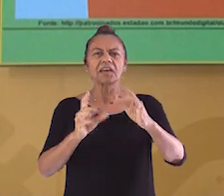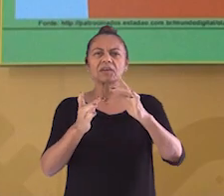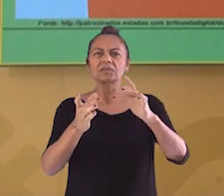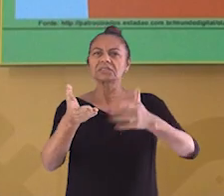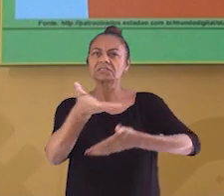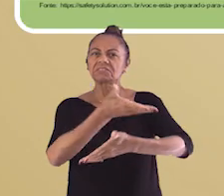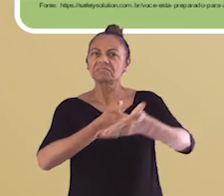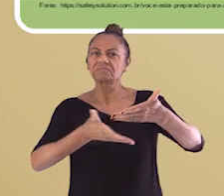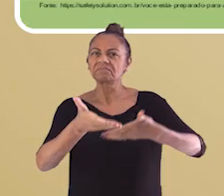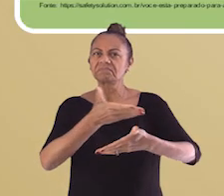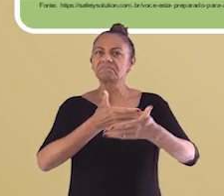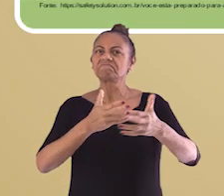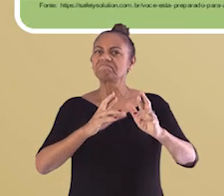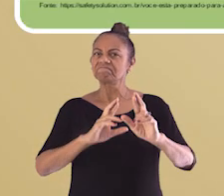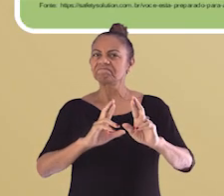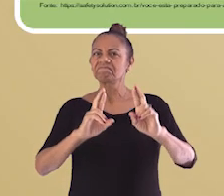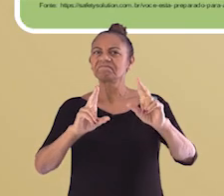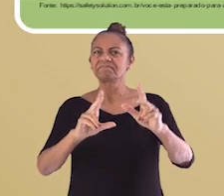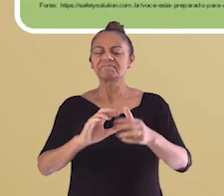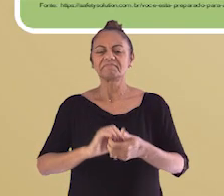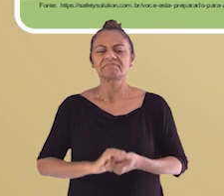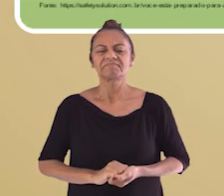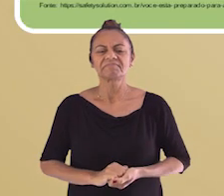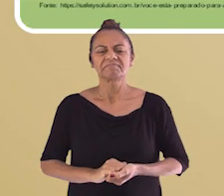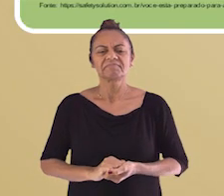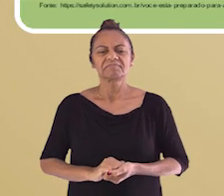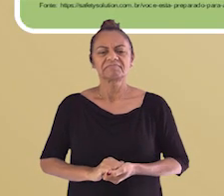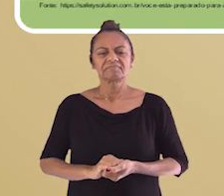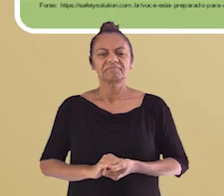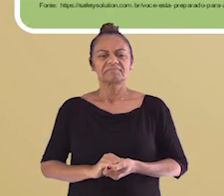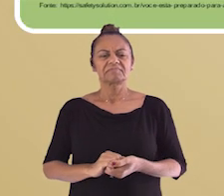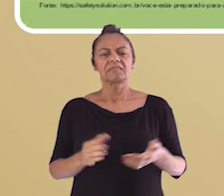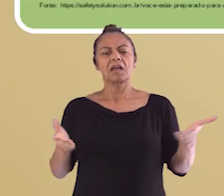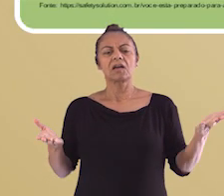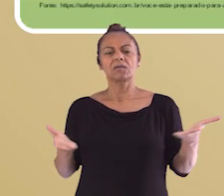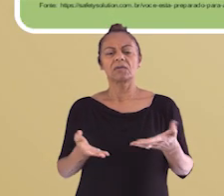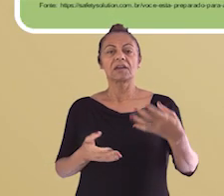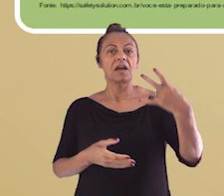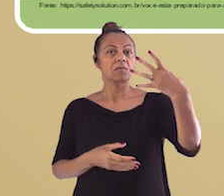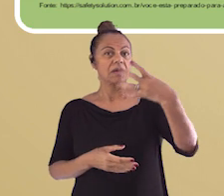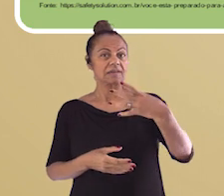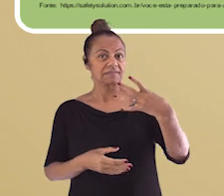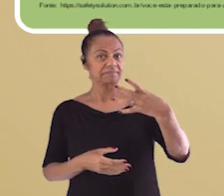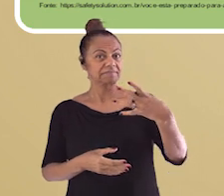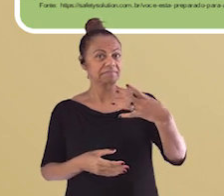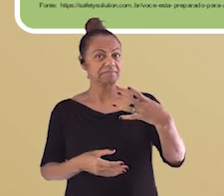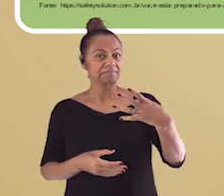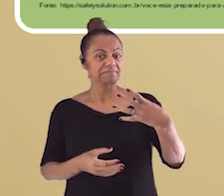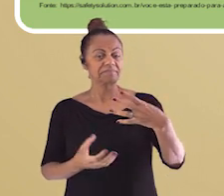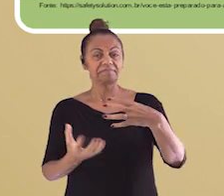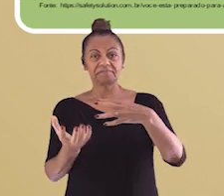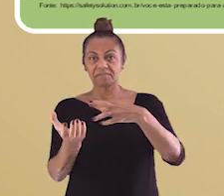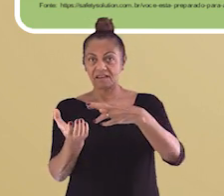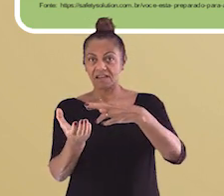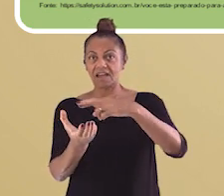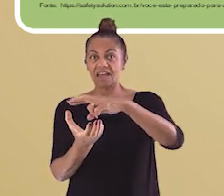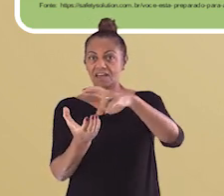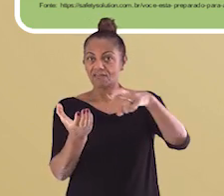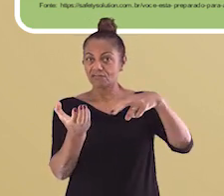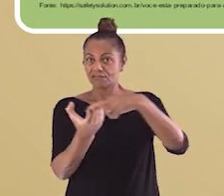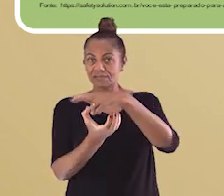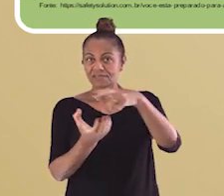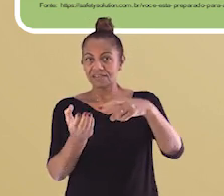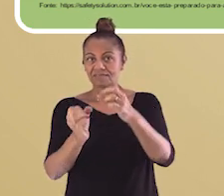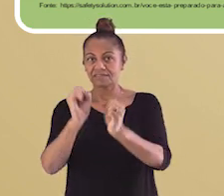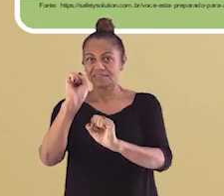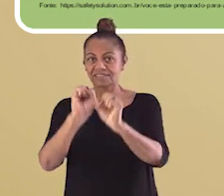diferente. Vamos começar a falar agora da 4ª revolução industrial. Não esqueçam de registrar a